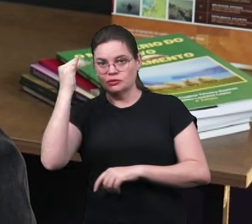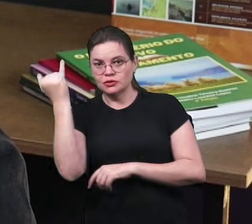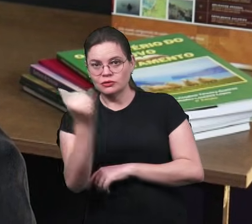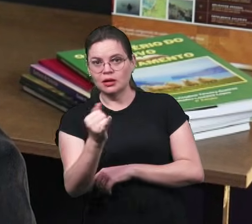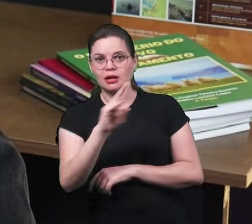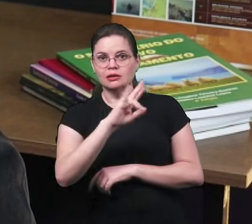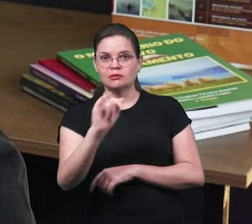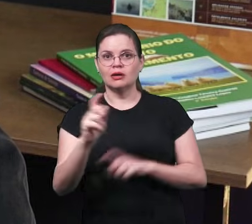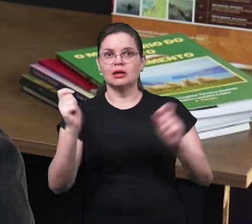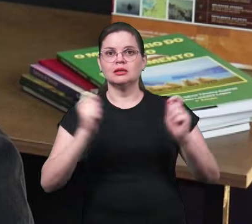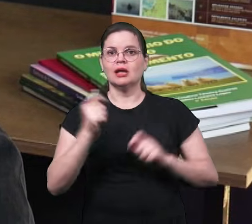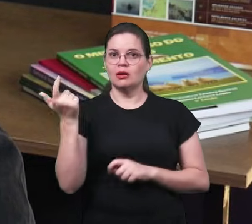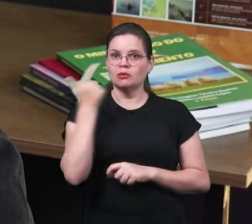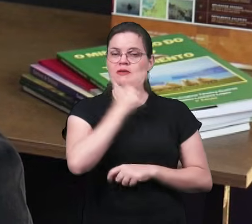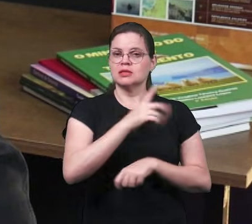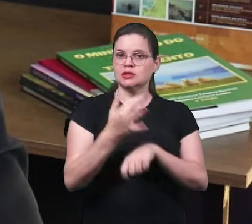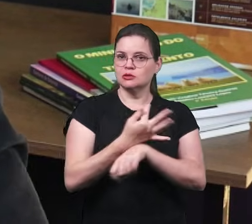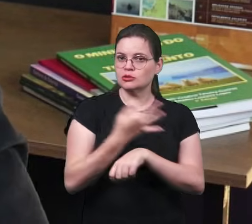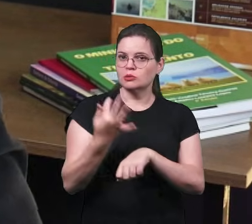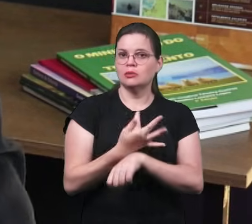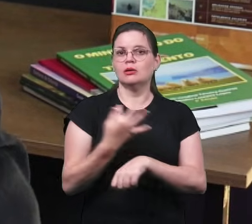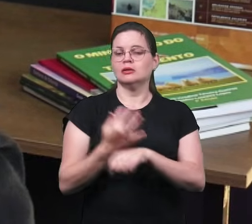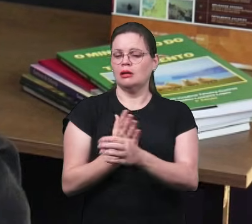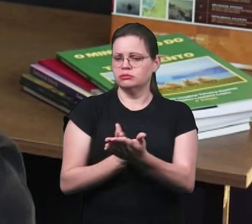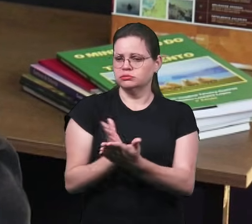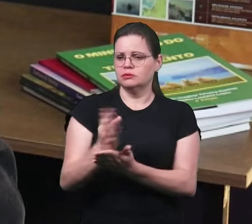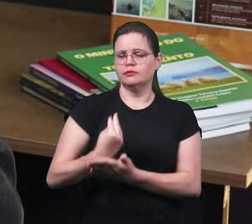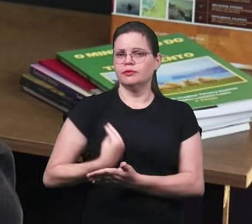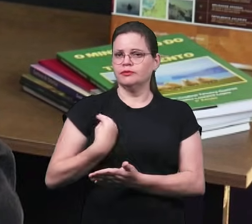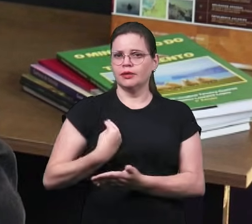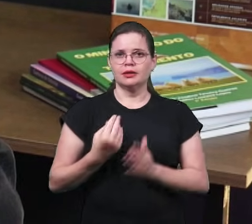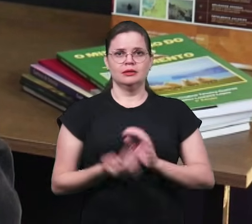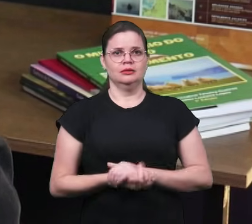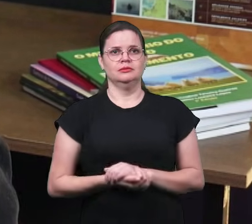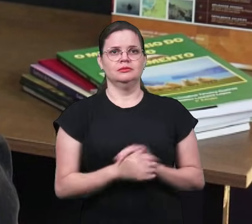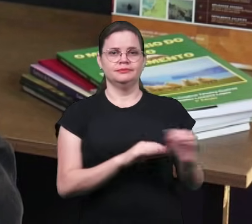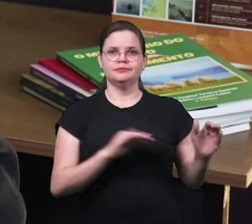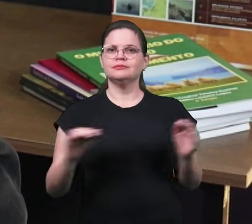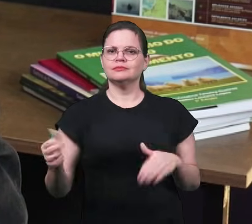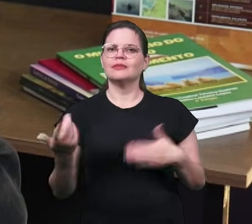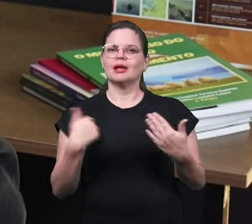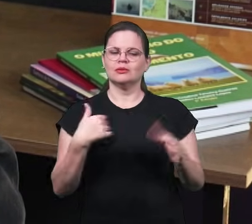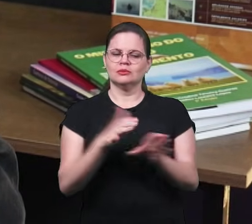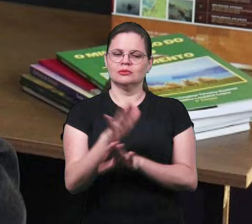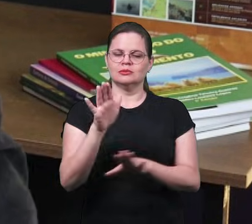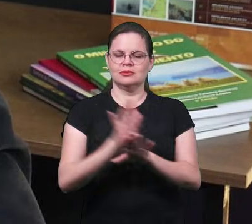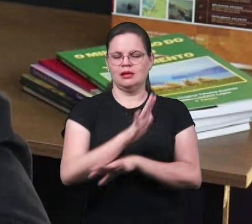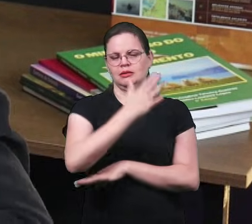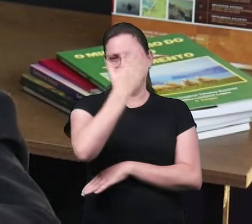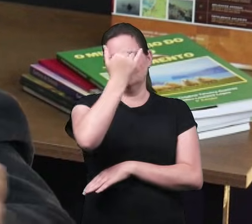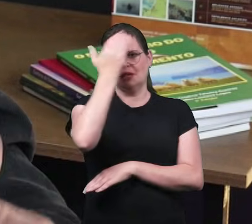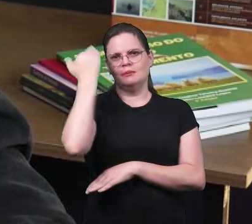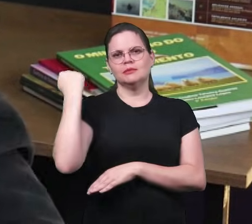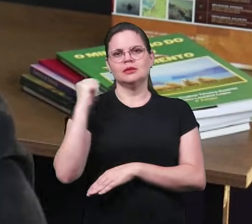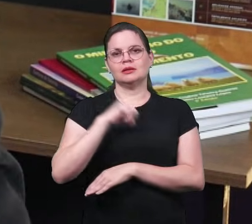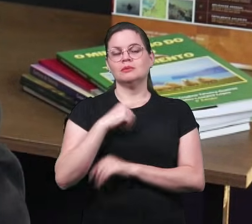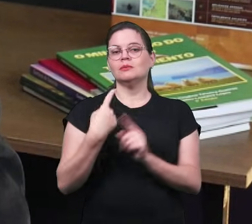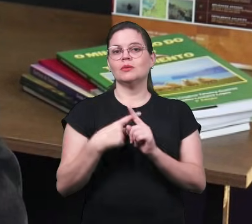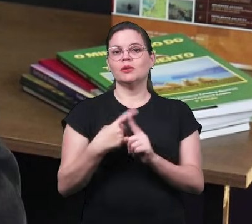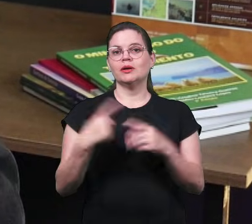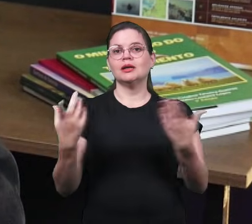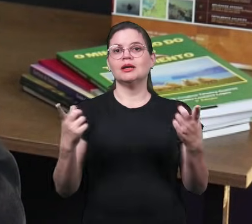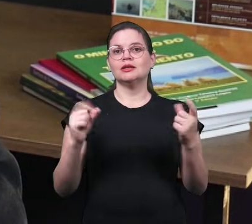então subsistir. Então, é o sábio conselho ali para que Moisés dividisse a carga.